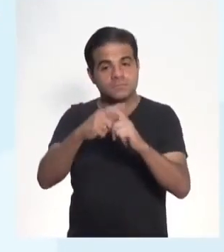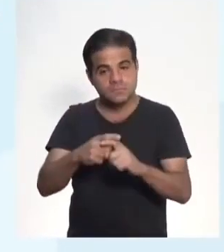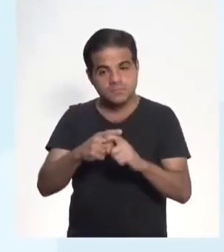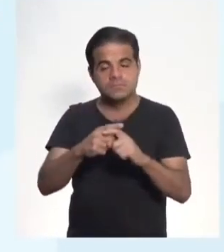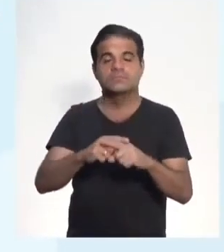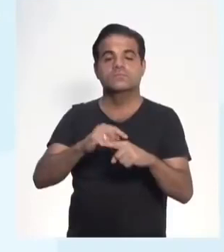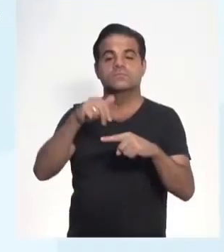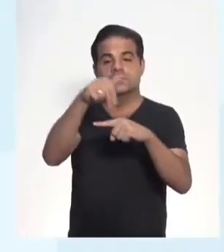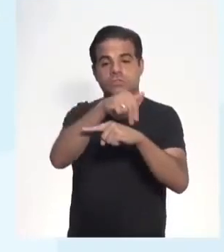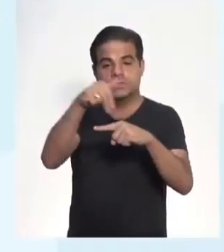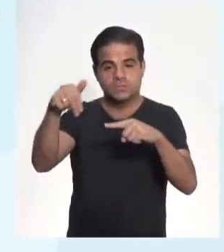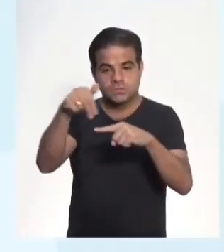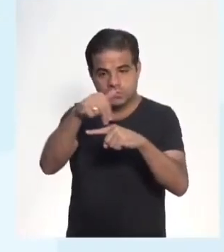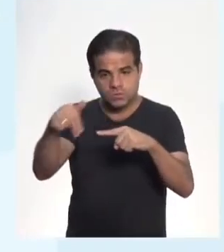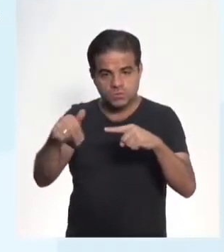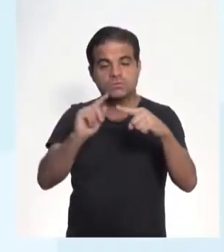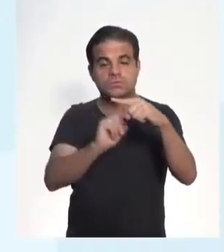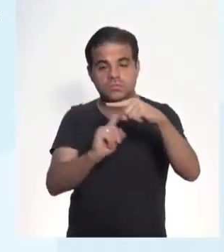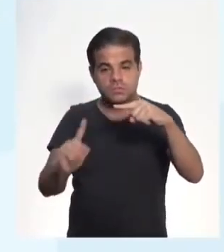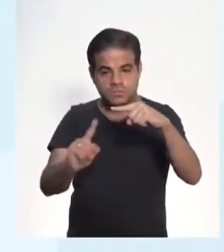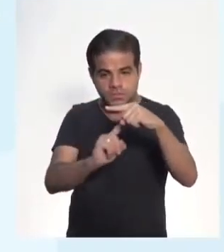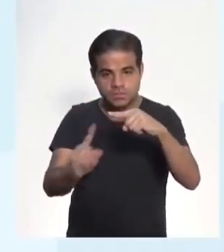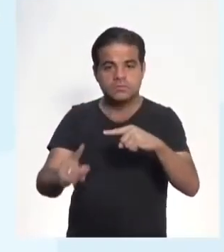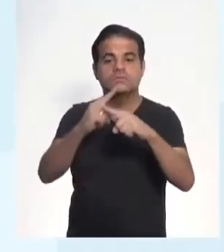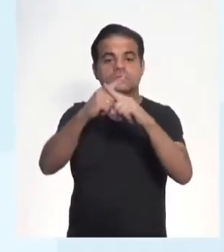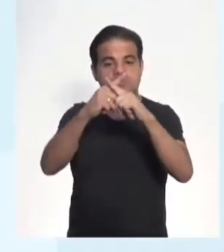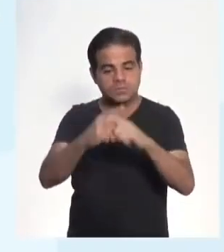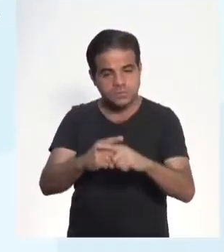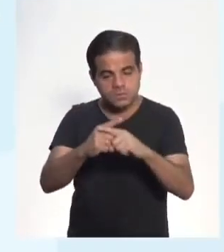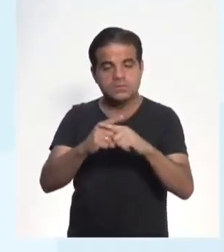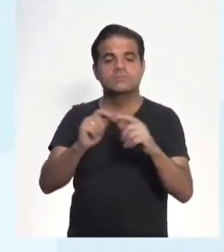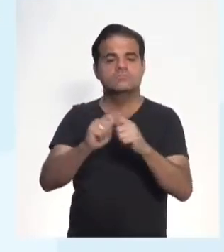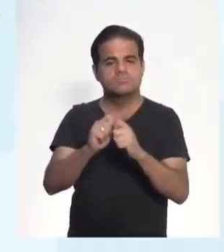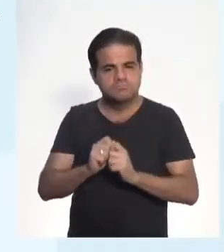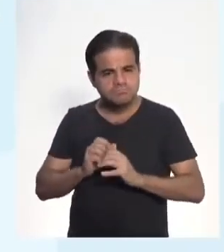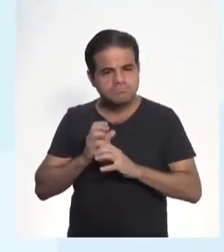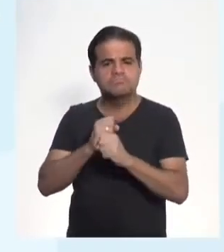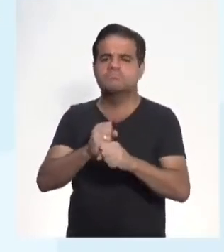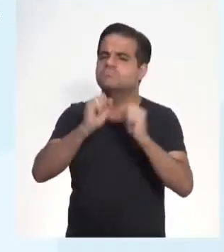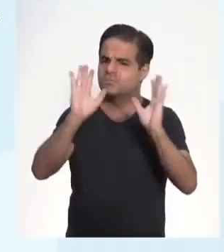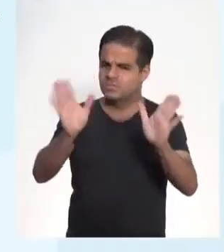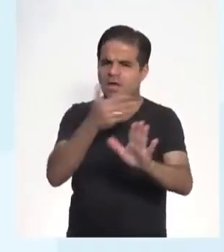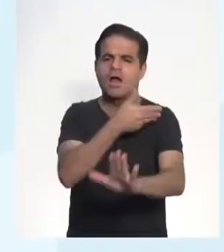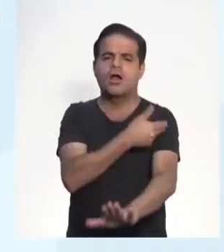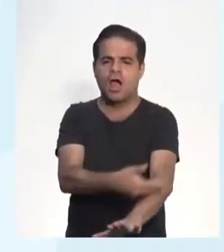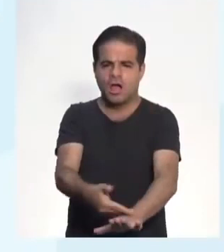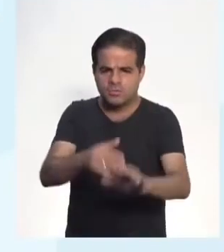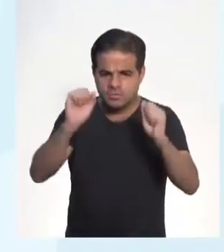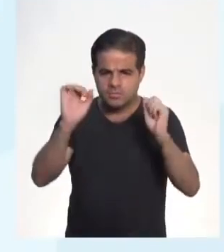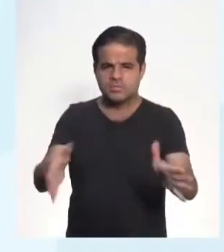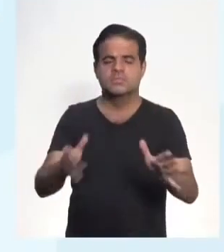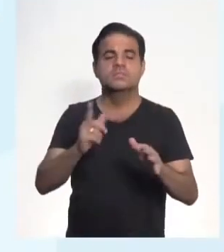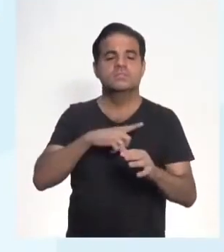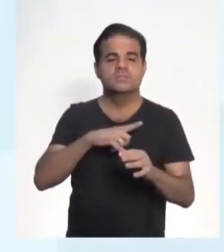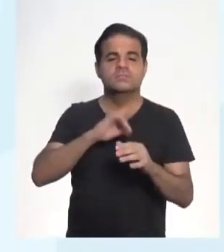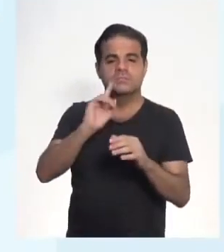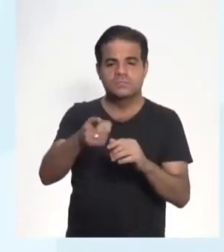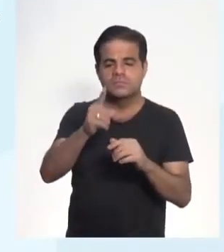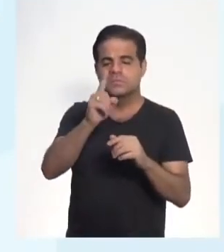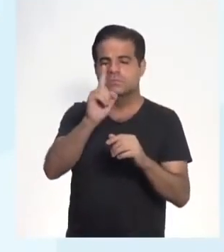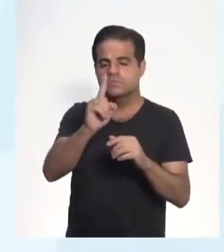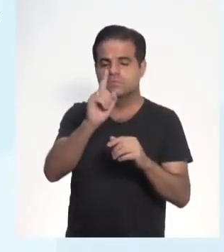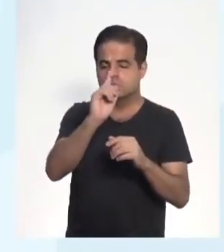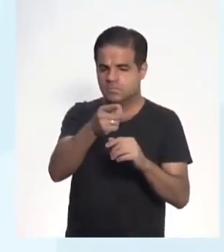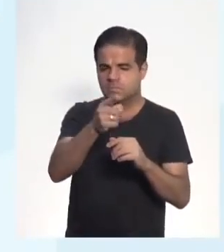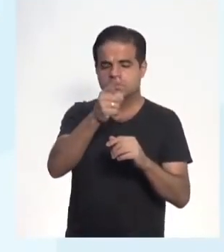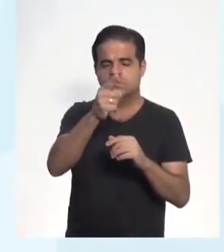numerador vezes numerador e denominador vezes denominador. Fazendo a multiplicação, o pessoal já está bem acostumado com ela, temos aí